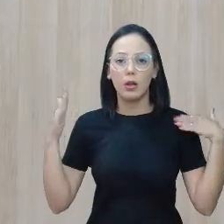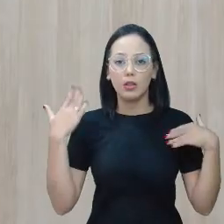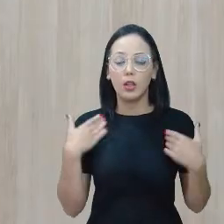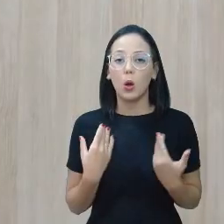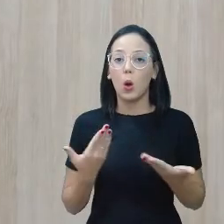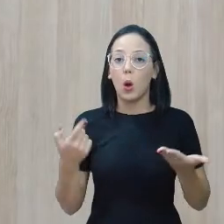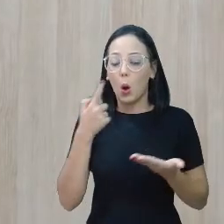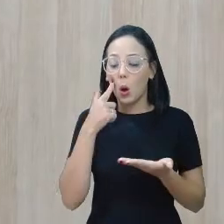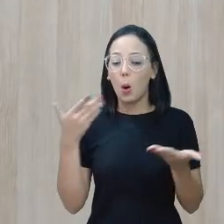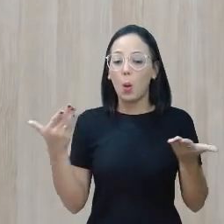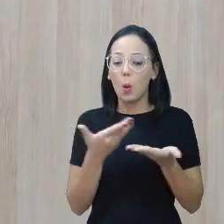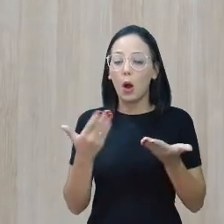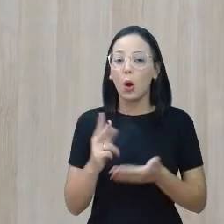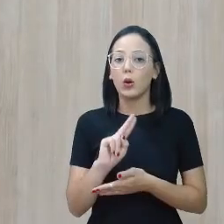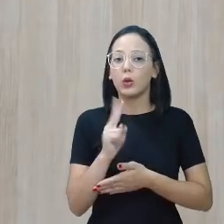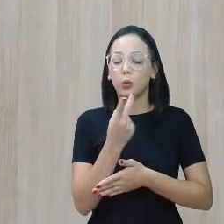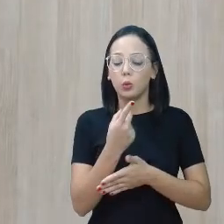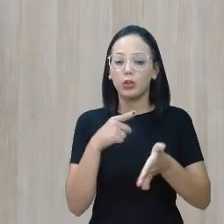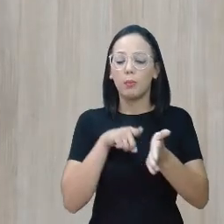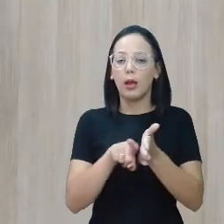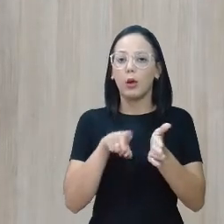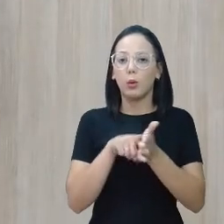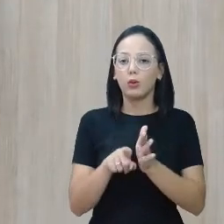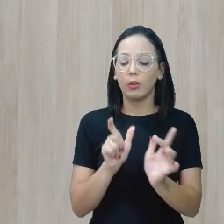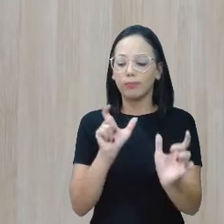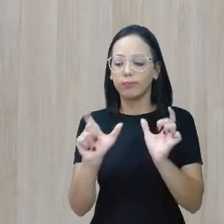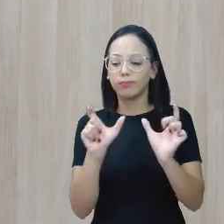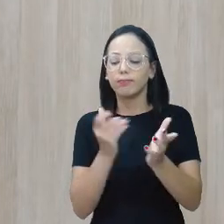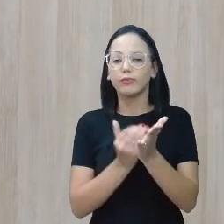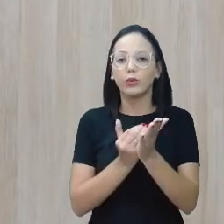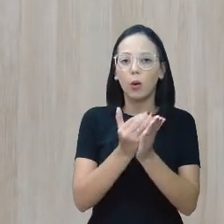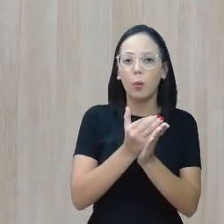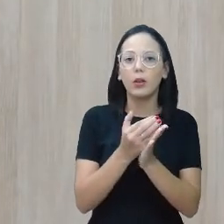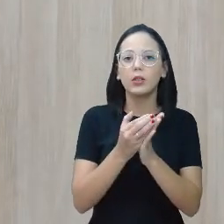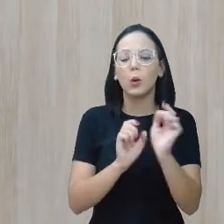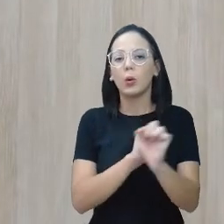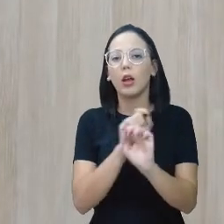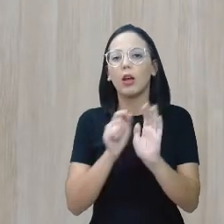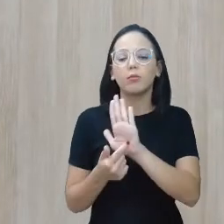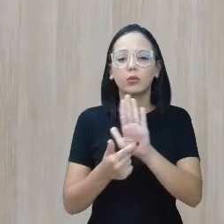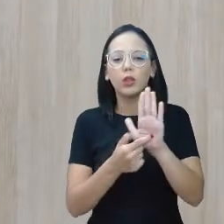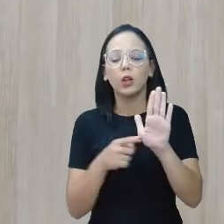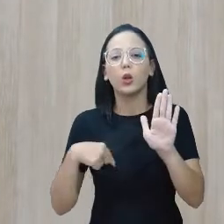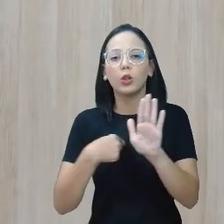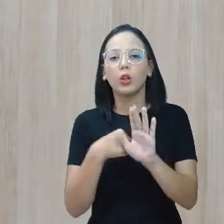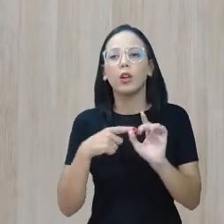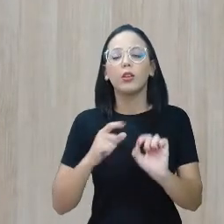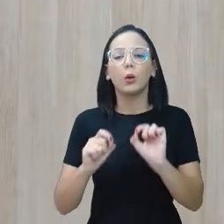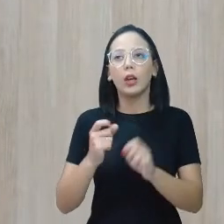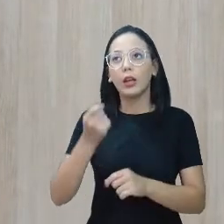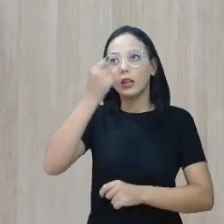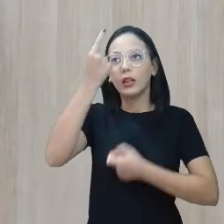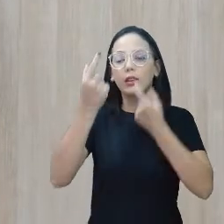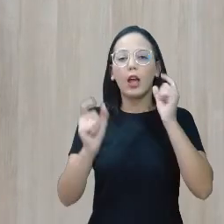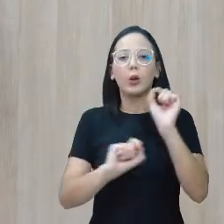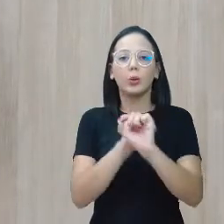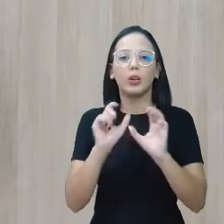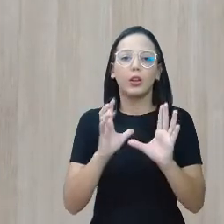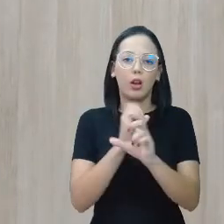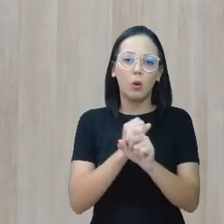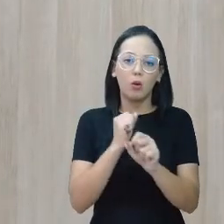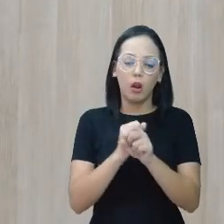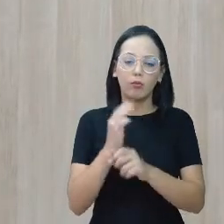2 perguntas aí. Quando algumas palavrinhas-chave começarem a aparecer, a gente vai ter essa ideia do que calcular, tá